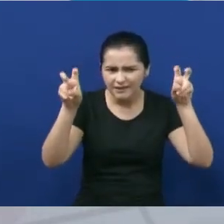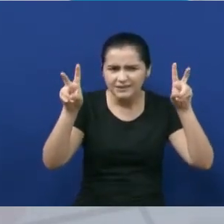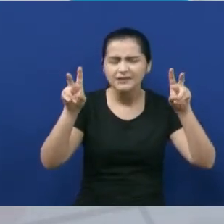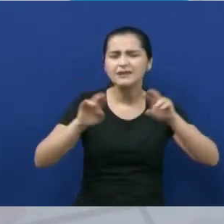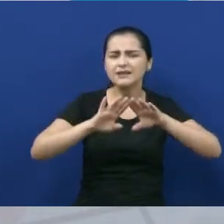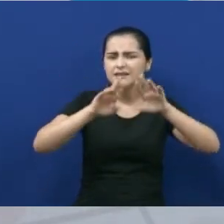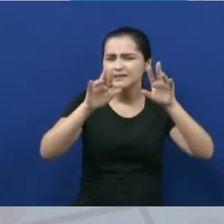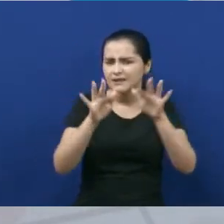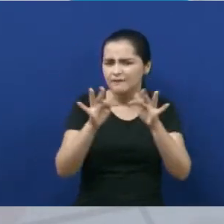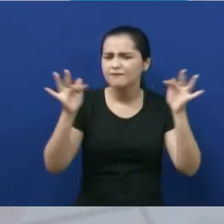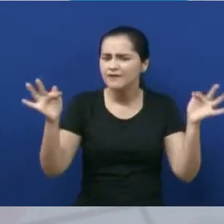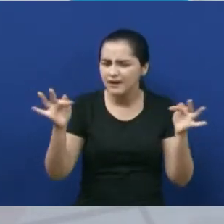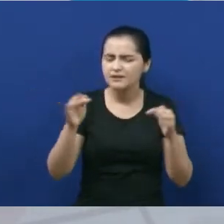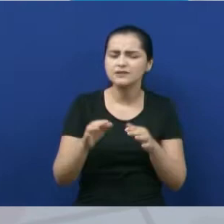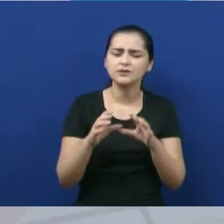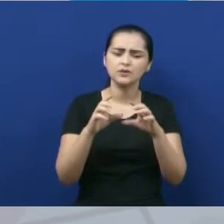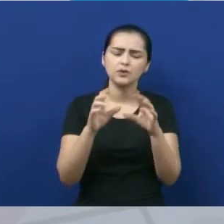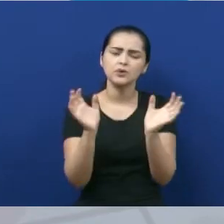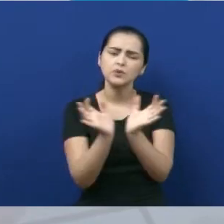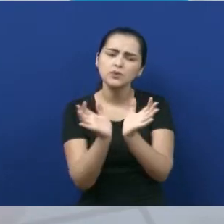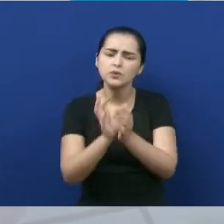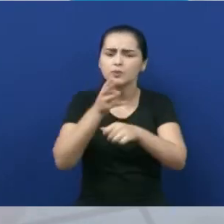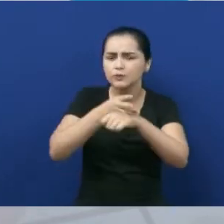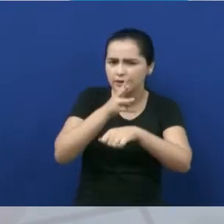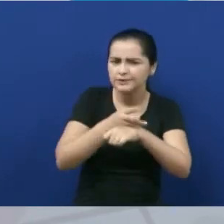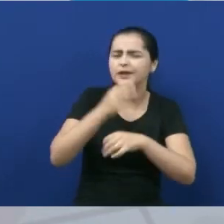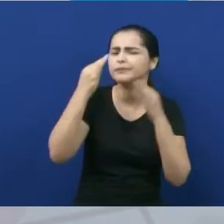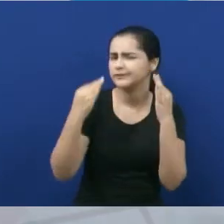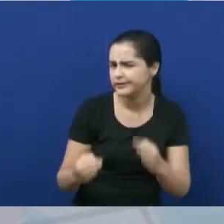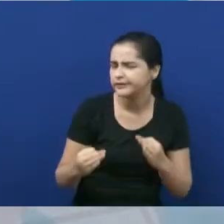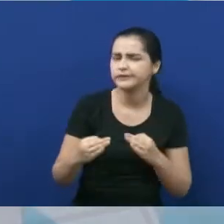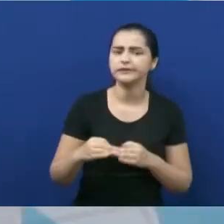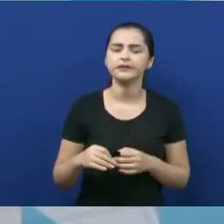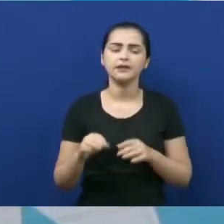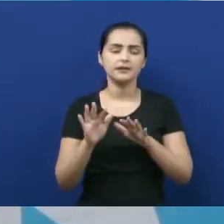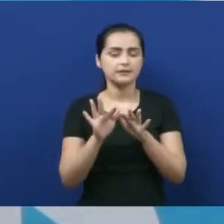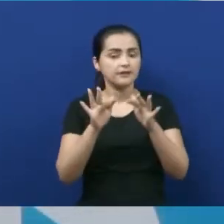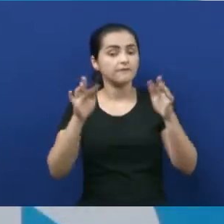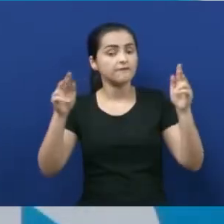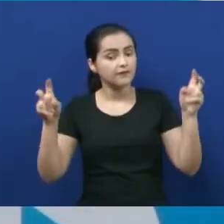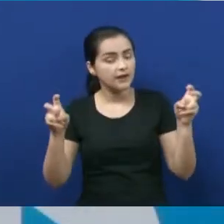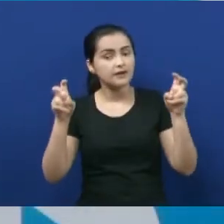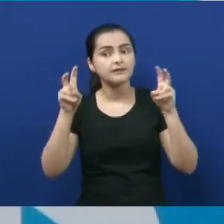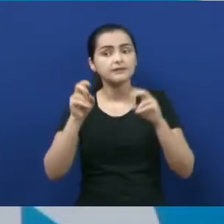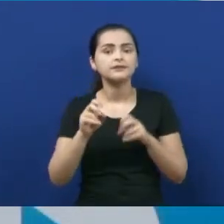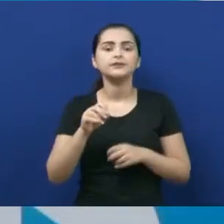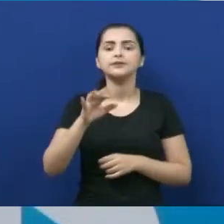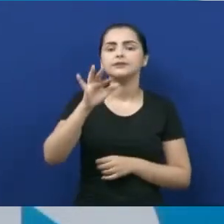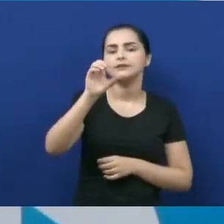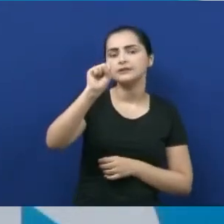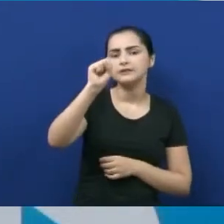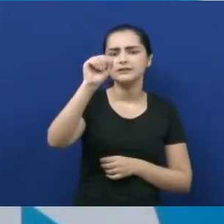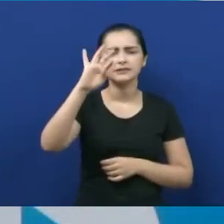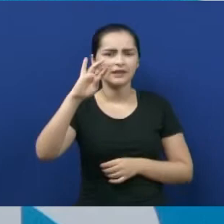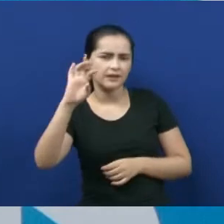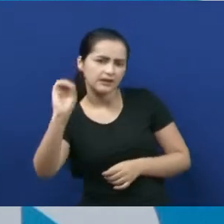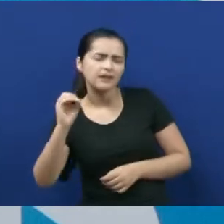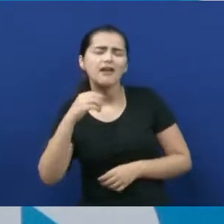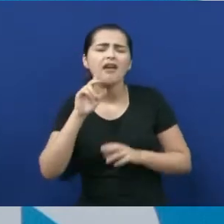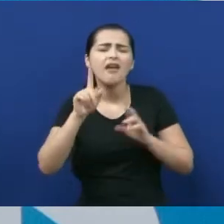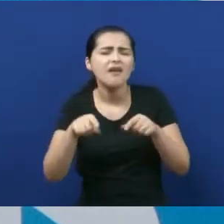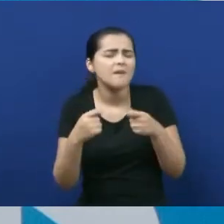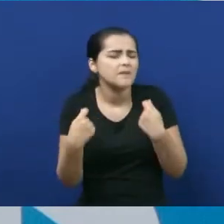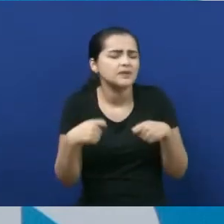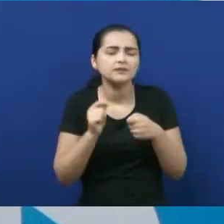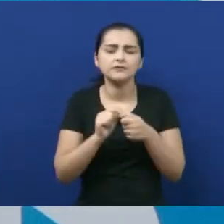eu tenho certeza essa frase é de Sartre o que que ele quer dizer Aí eu pergunto o que que eu devo fazer com que